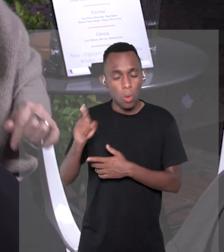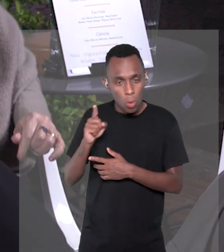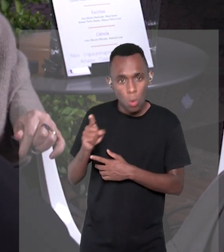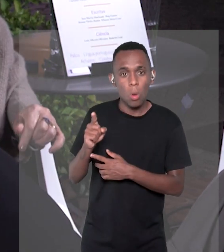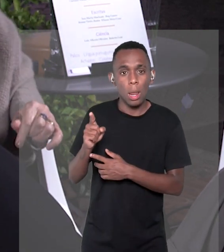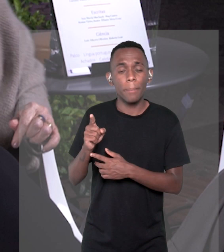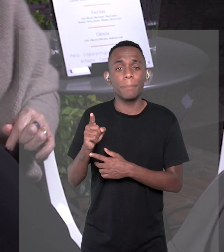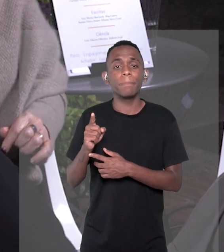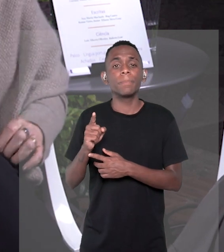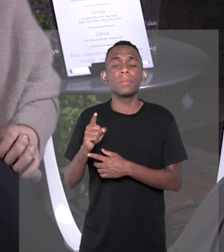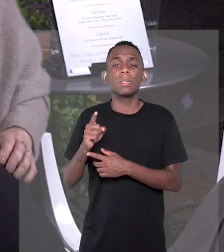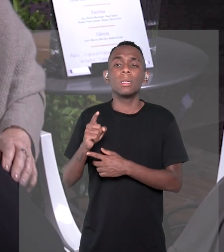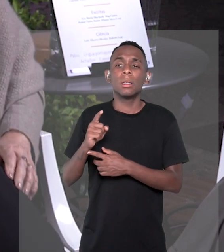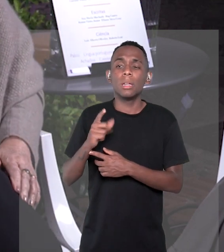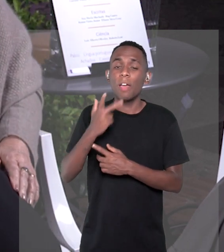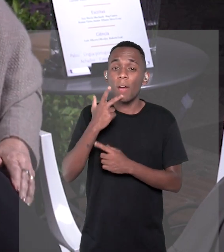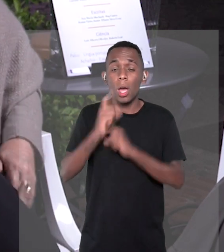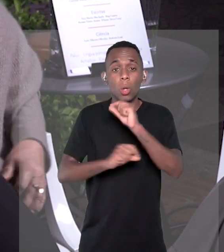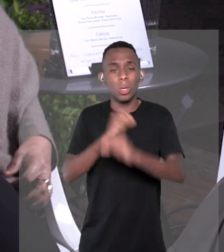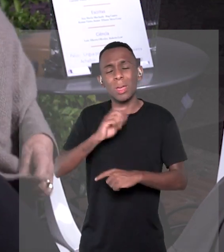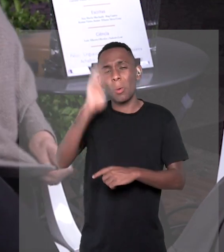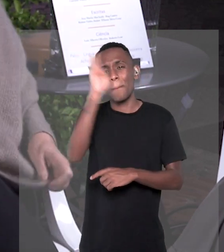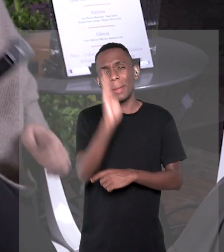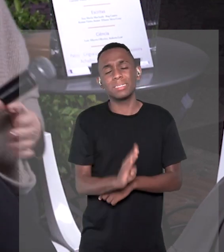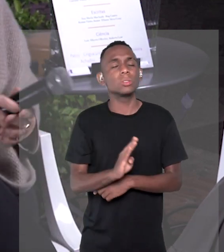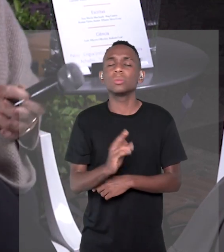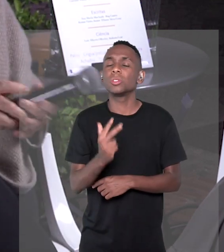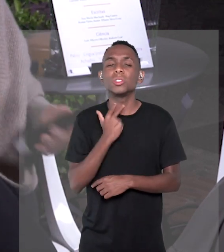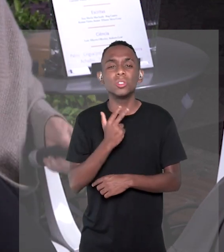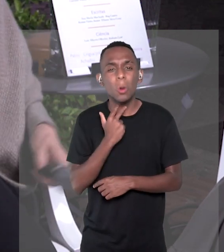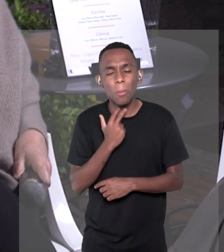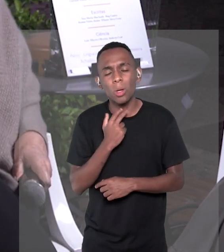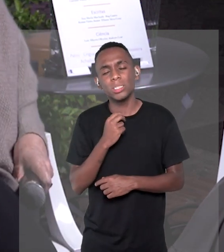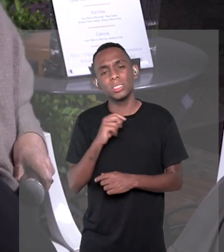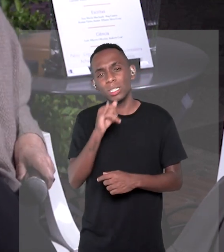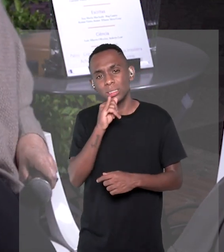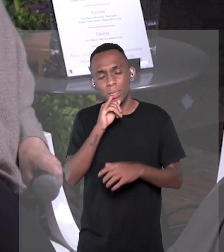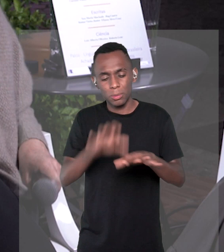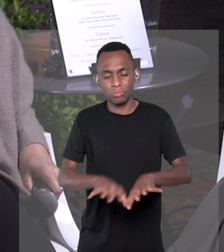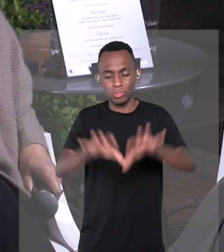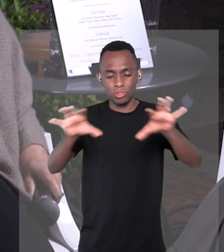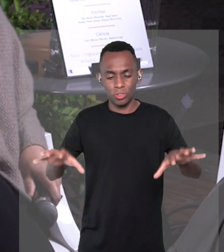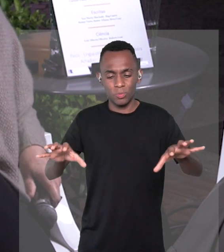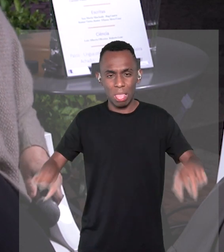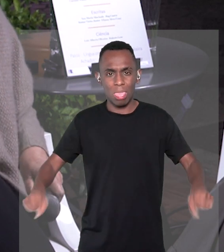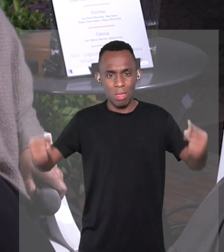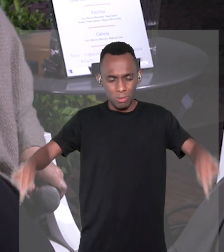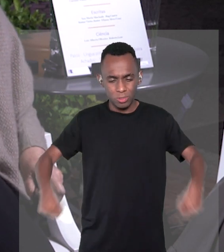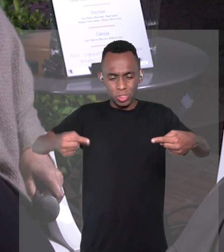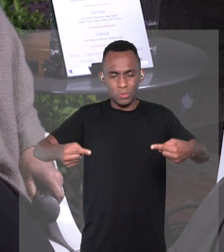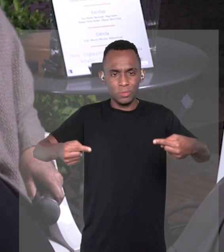minha. escrito, tanto que eu estou citando algo que já está escrito. E ele, no túmulo do Machado de